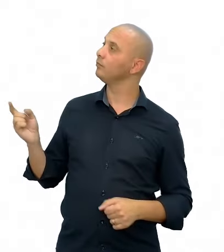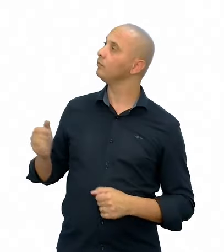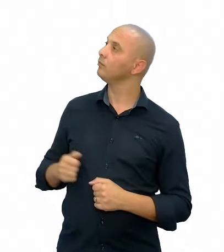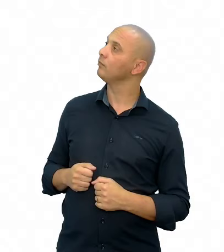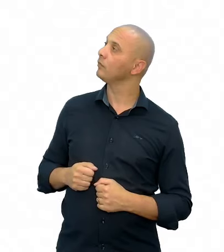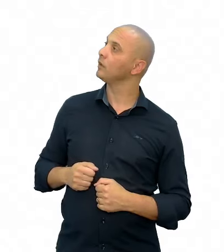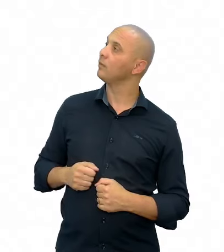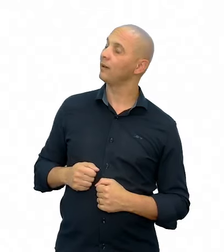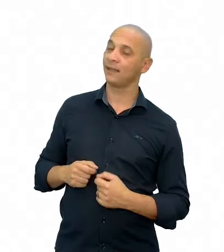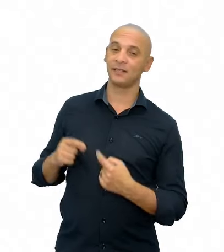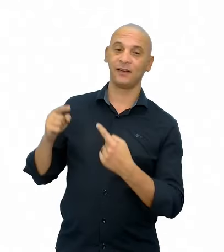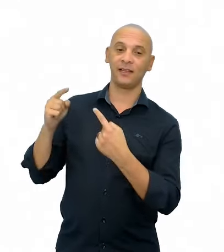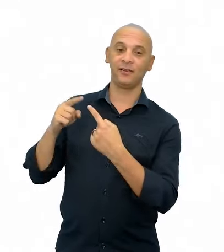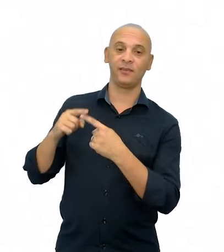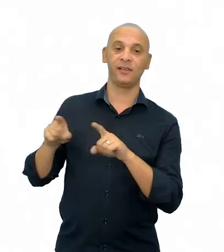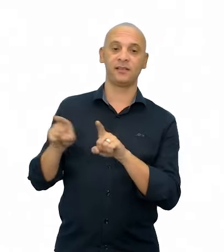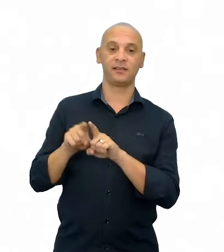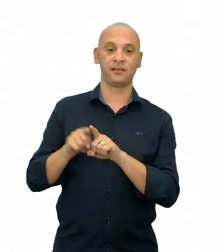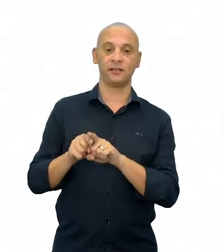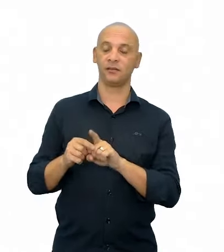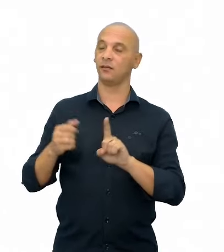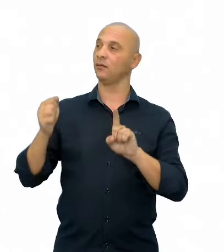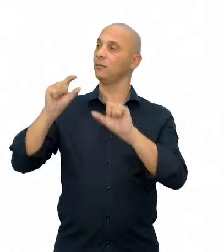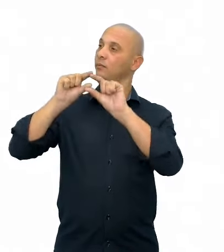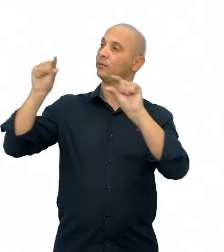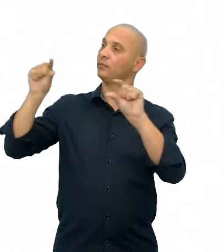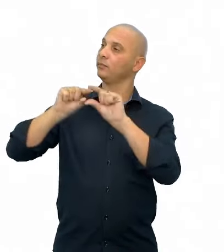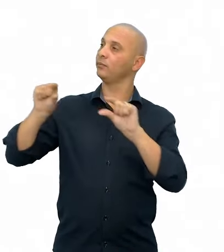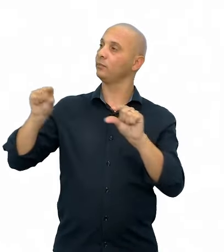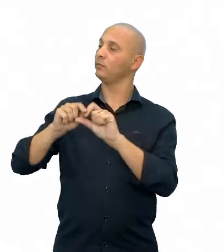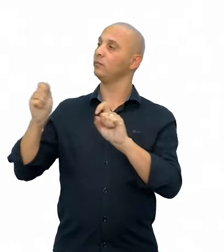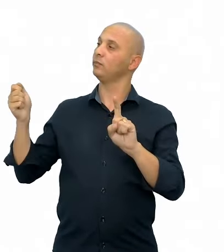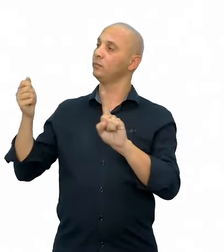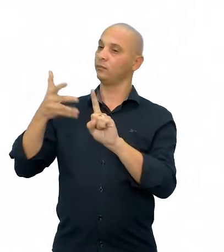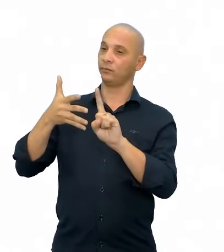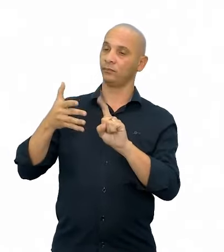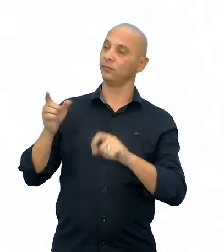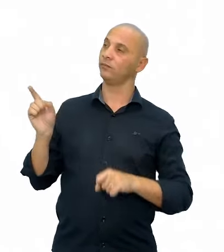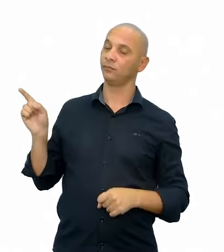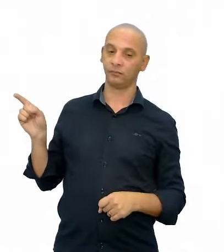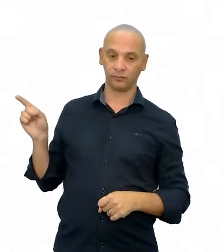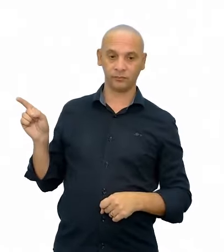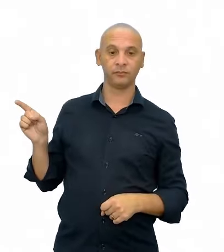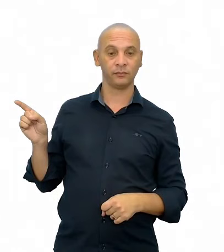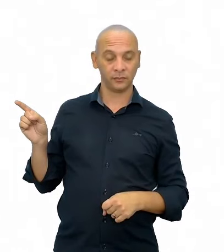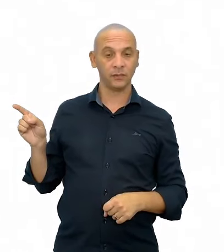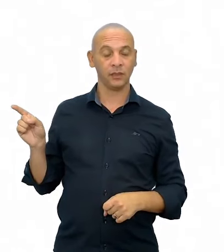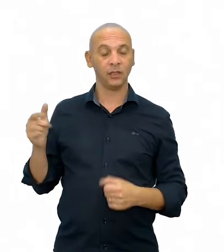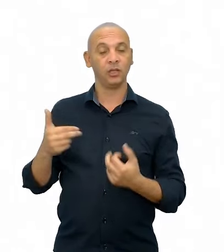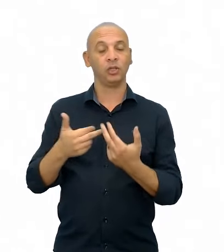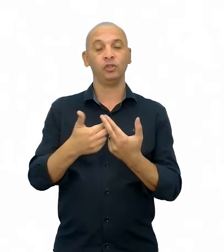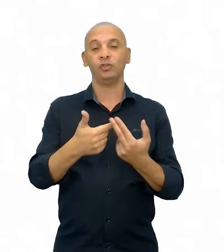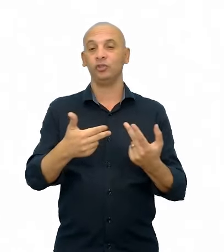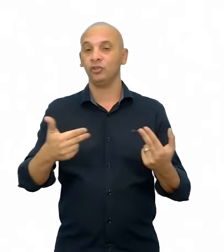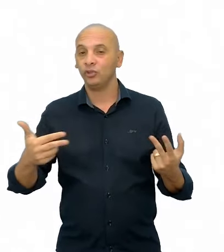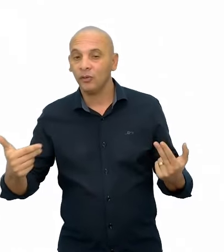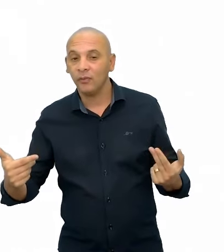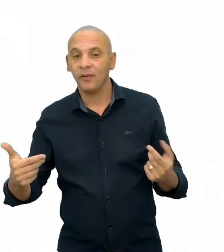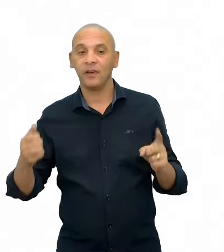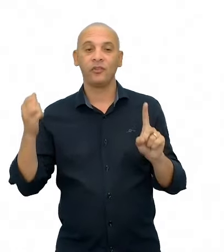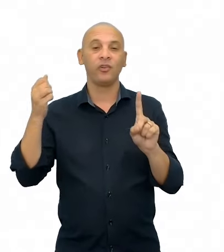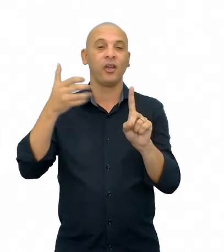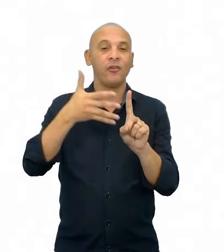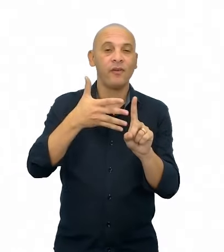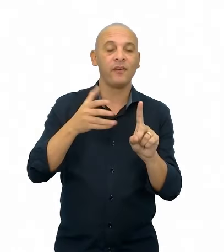Beckman, Santos, né? O Caderno Aprender Sempre. Então, são diversas, né? A gente